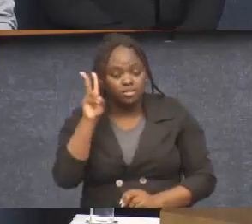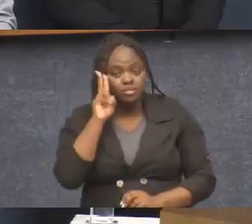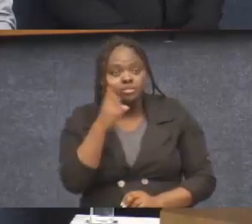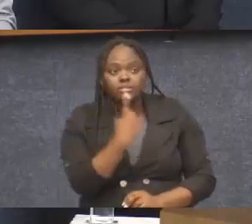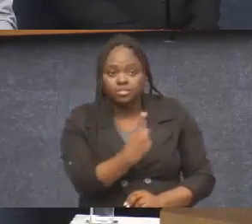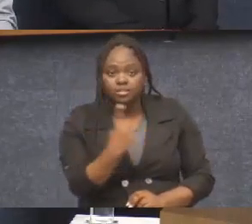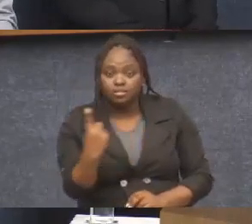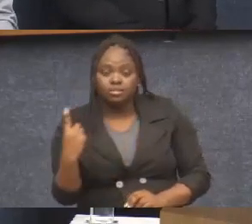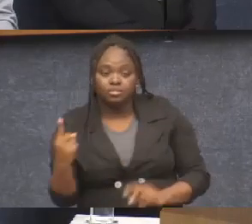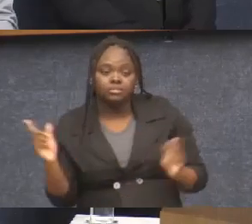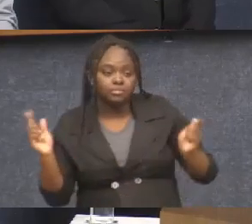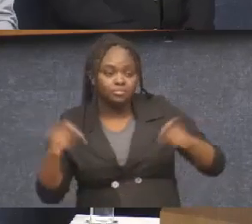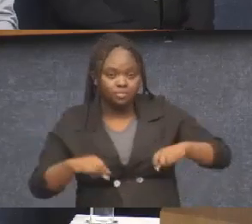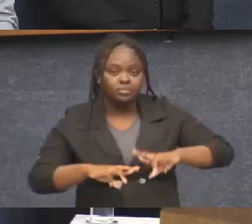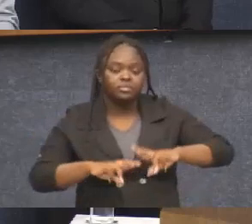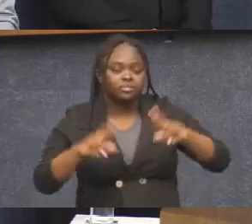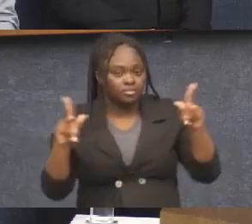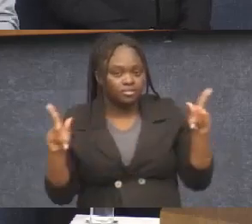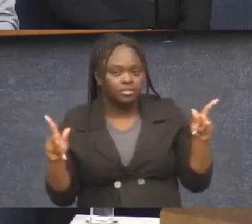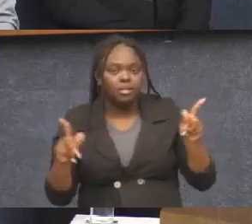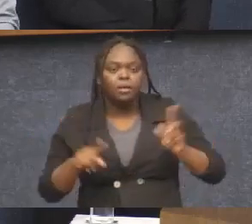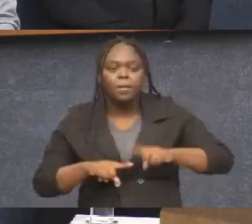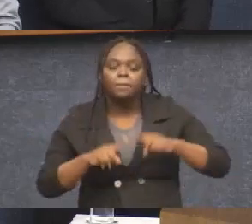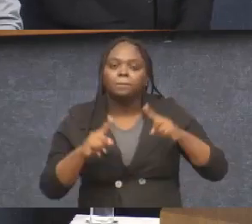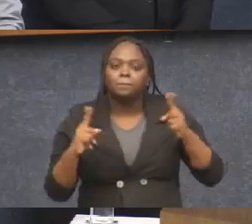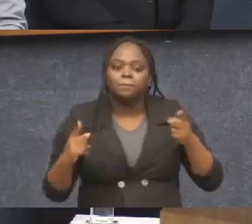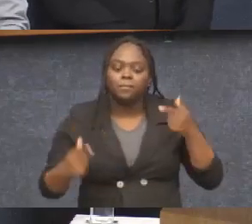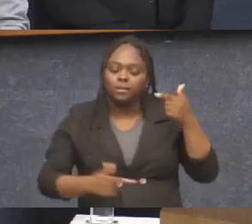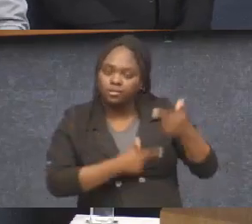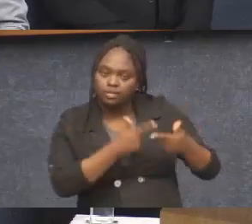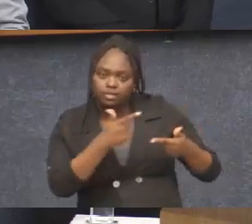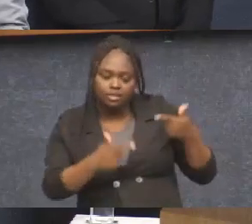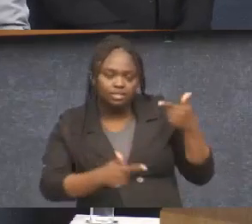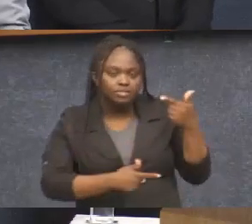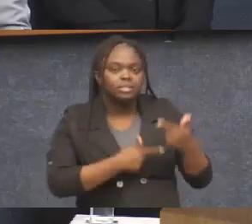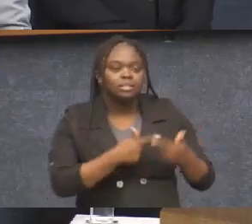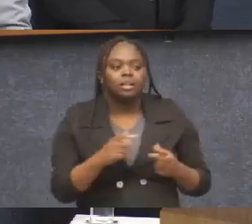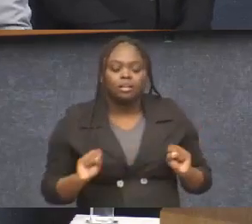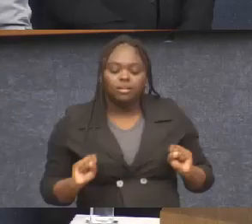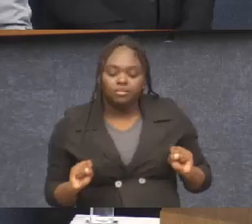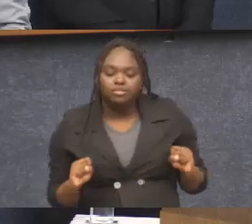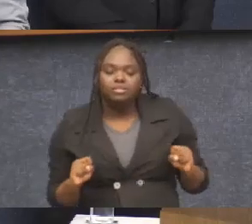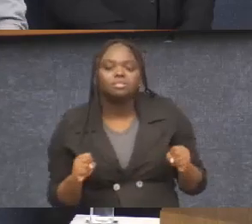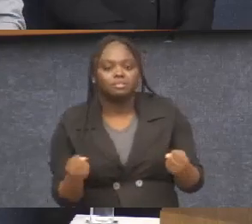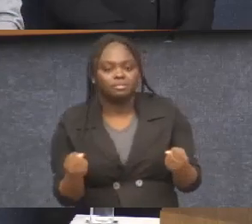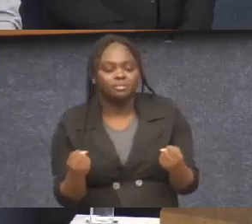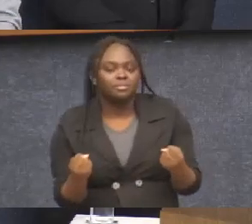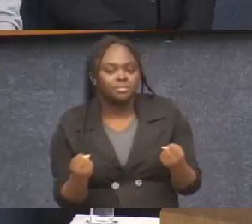pode até diferenciá-los, mas o trabalho, a dedicação,